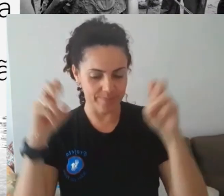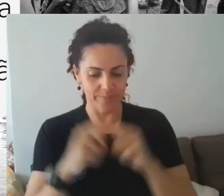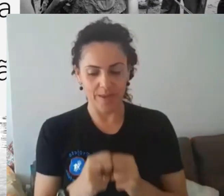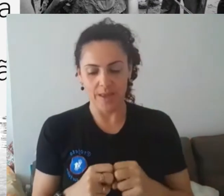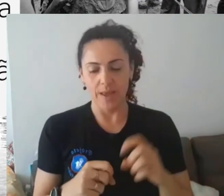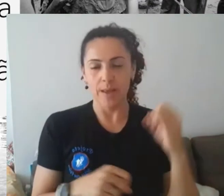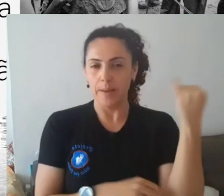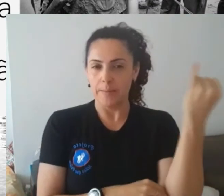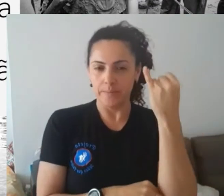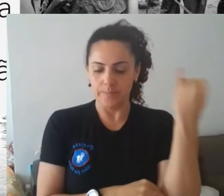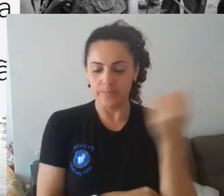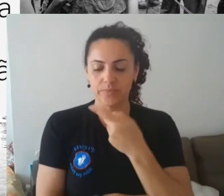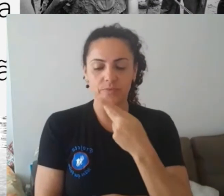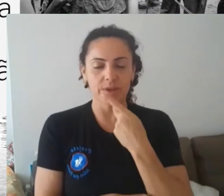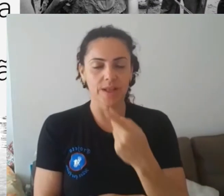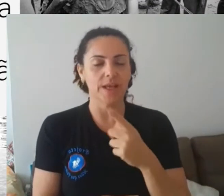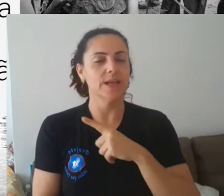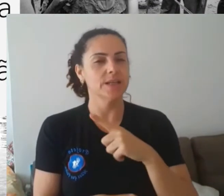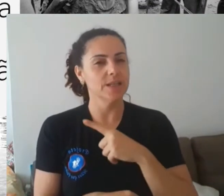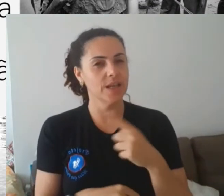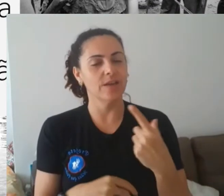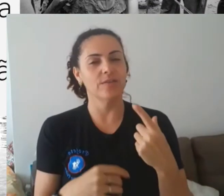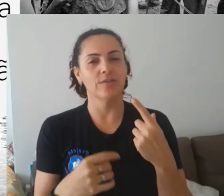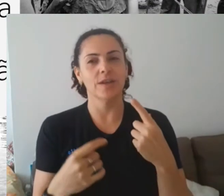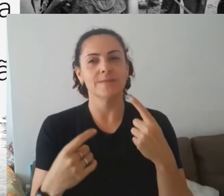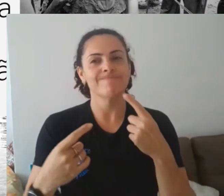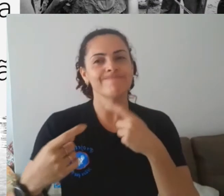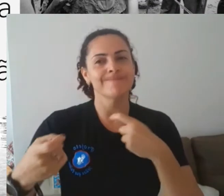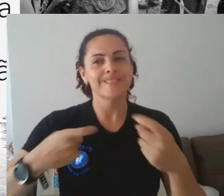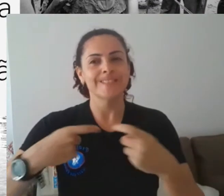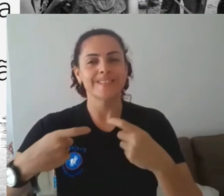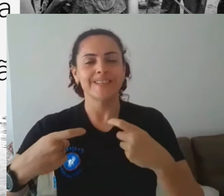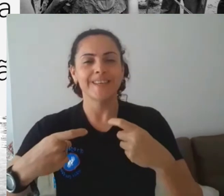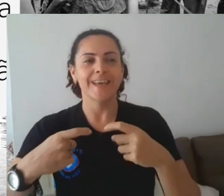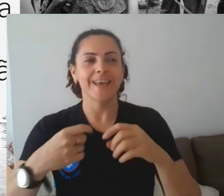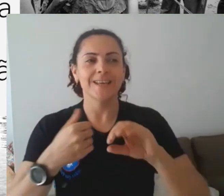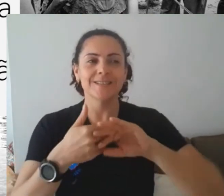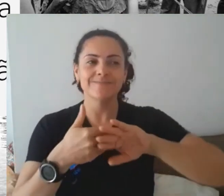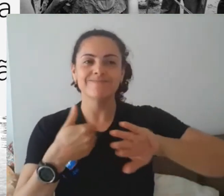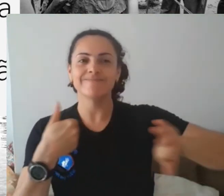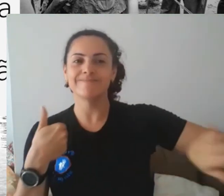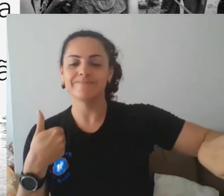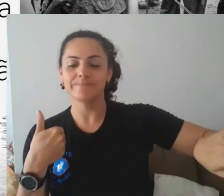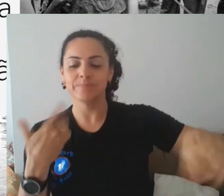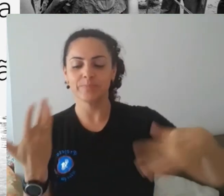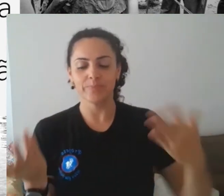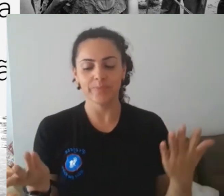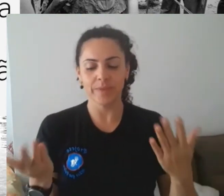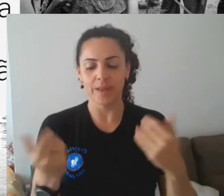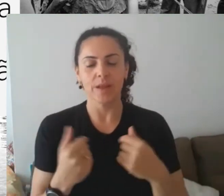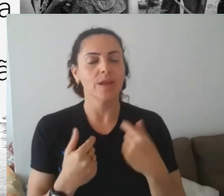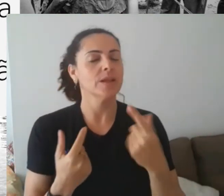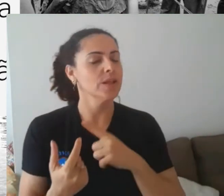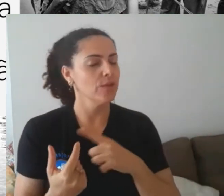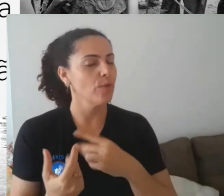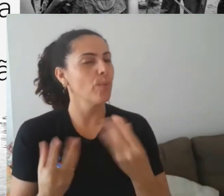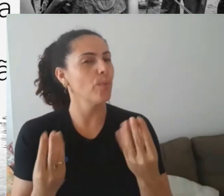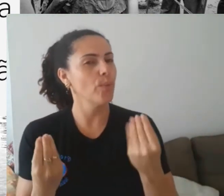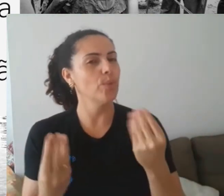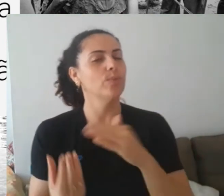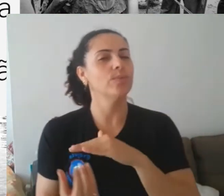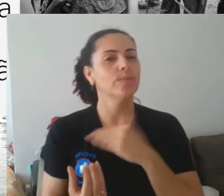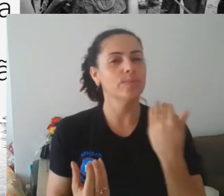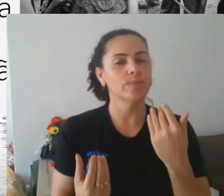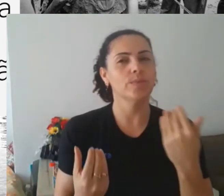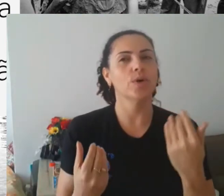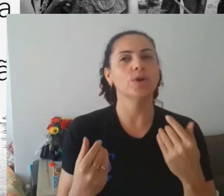que aconteceram também conflitos indiretos, né? E aconteceram mortes também durante a Guerra Fria. Tem muita gente que fala, ah, não, ninguém morreu na